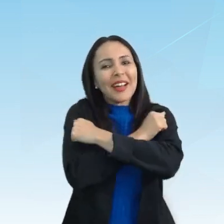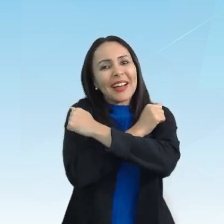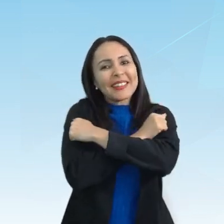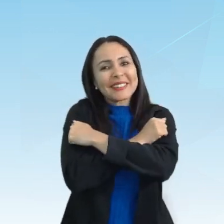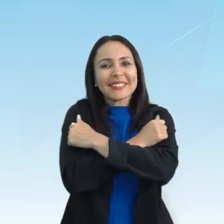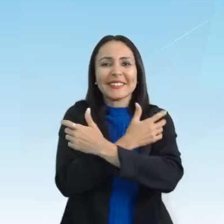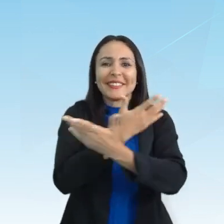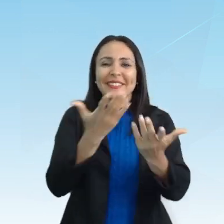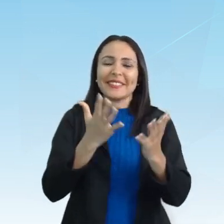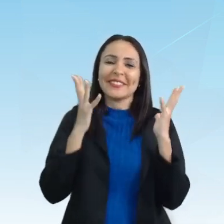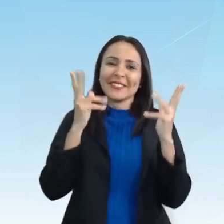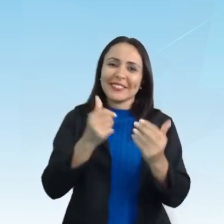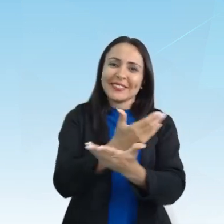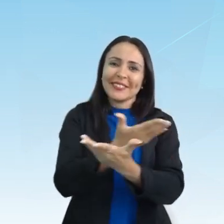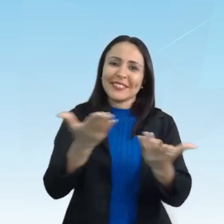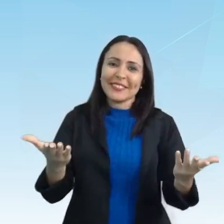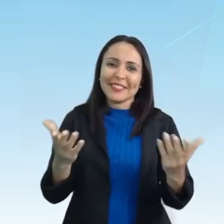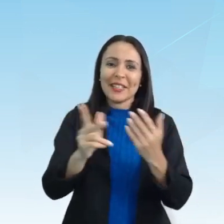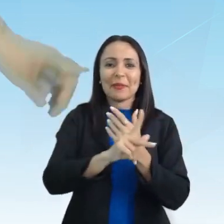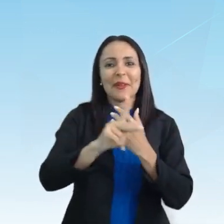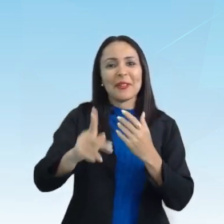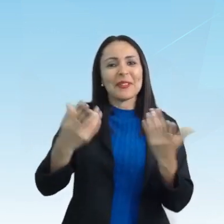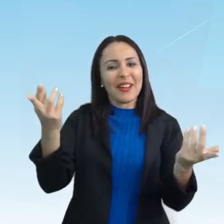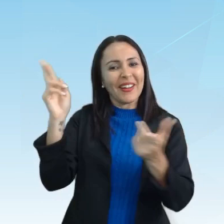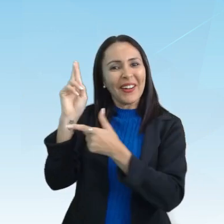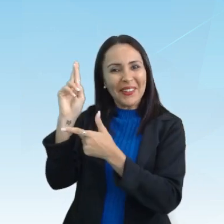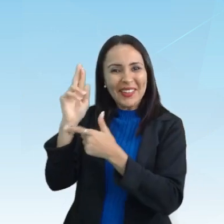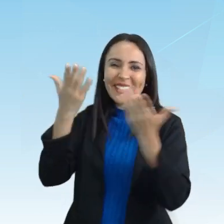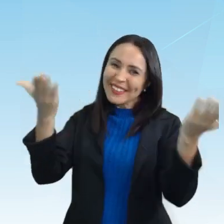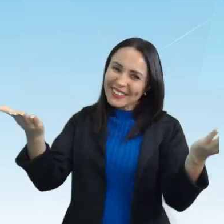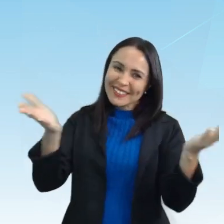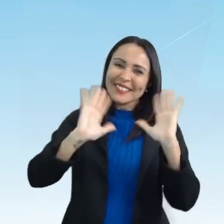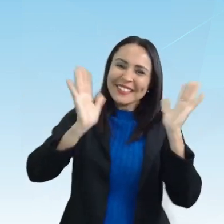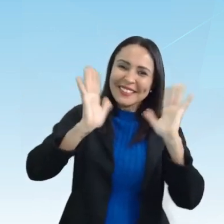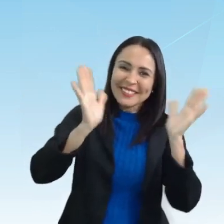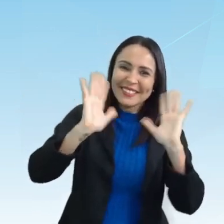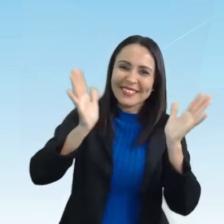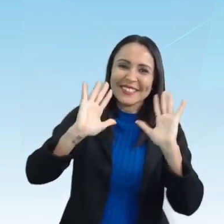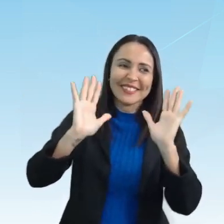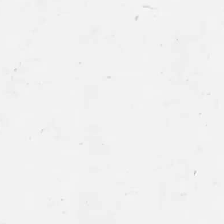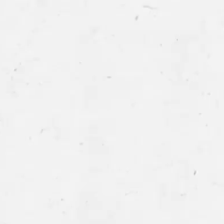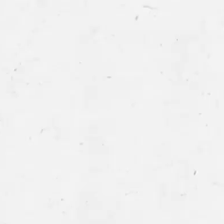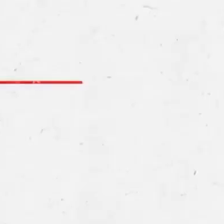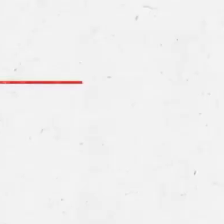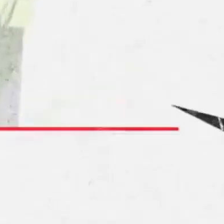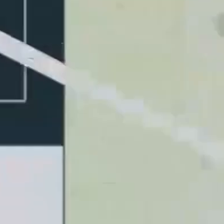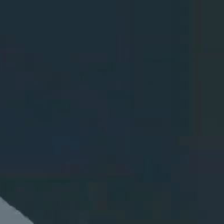abraço para todos vocês, professor Robson e da professora Roberta. Parabéns, Roberta.